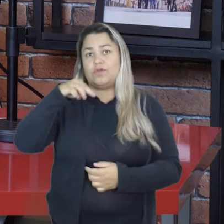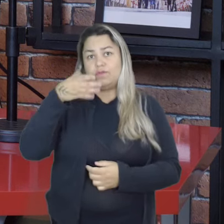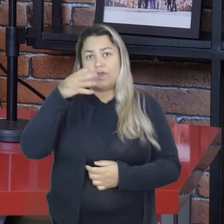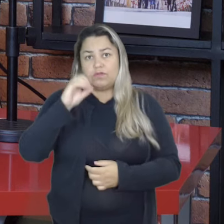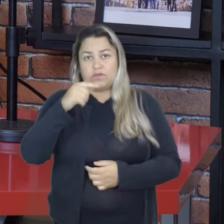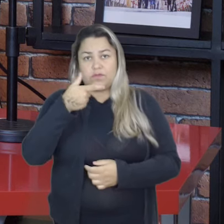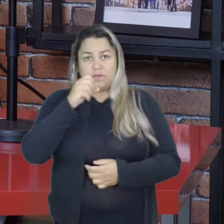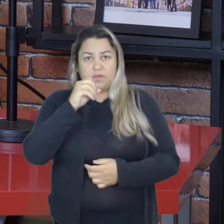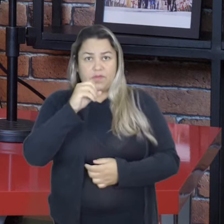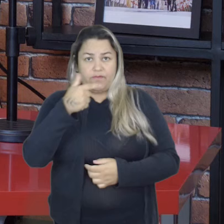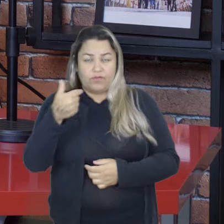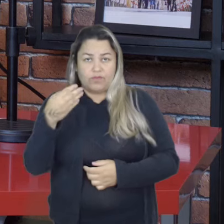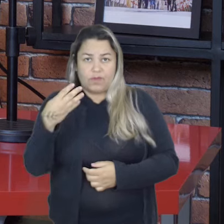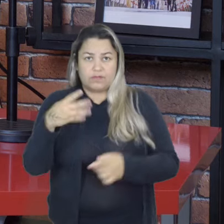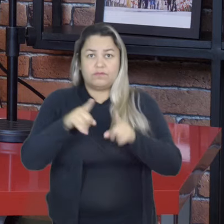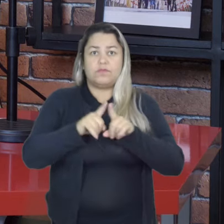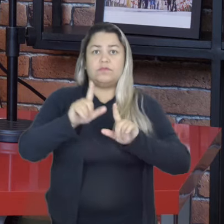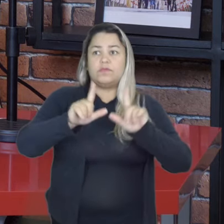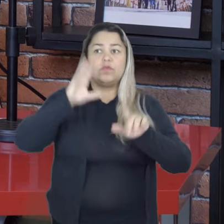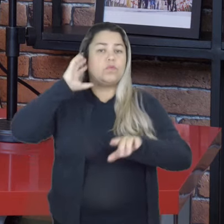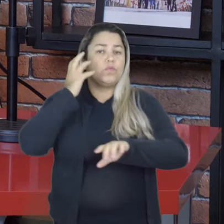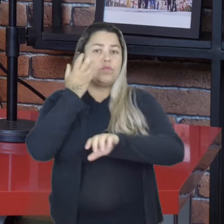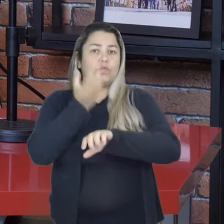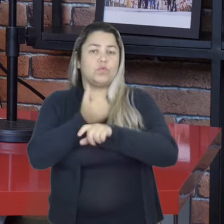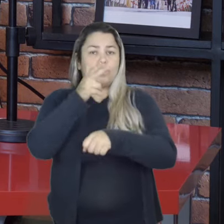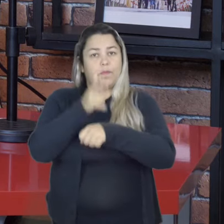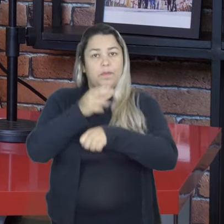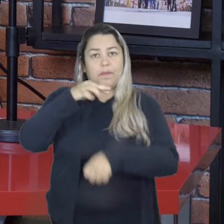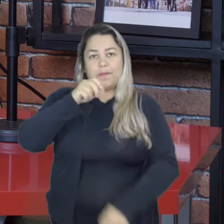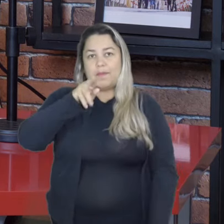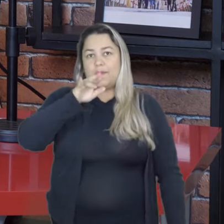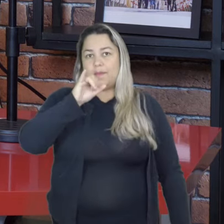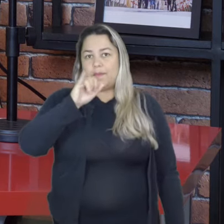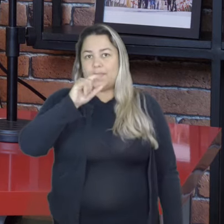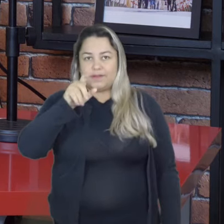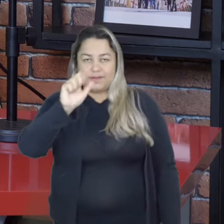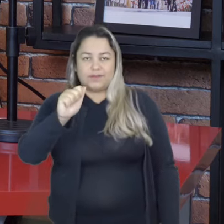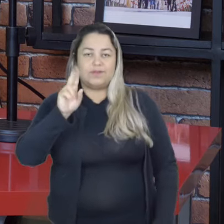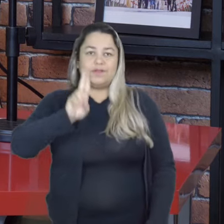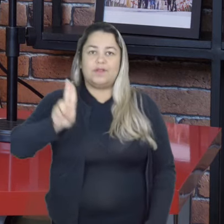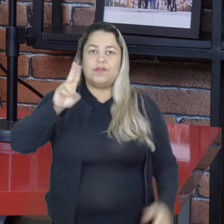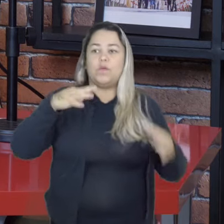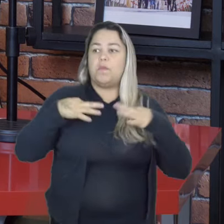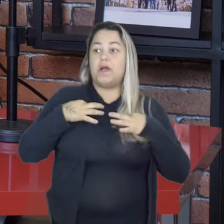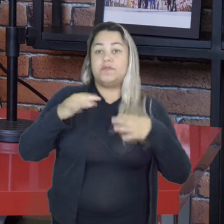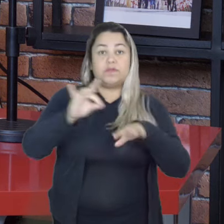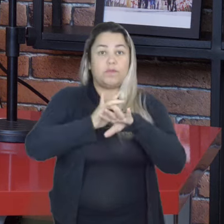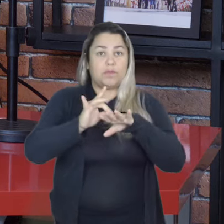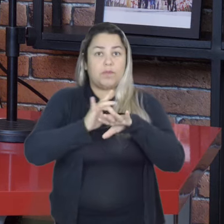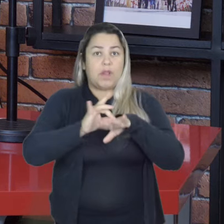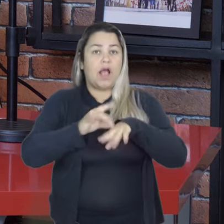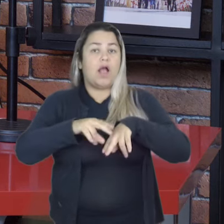Sexta-feira, 22 de março de 2024. Essa produção do PTcast está sendo gravada do estúdio Marisa Letícia. Estou usando uma